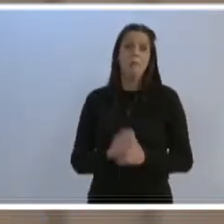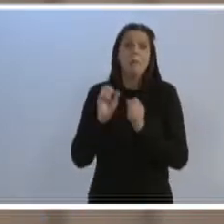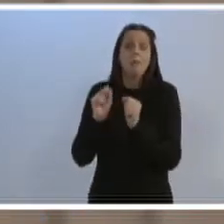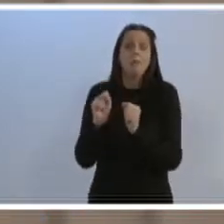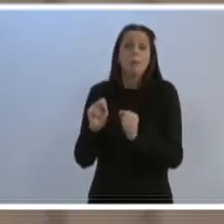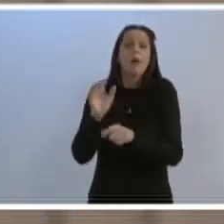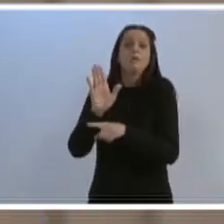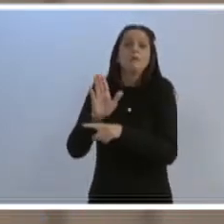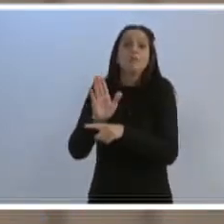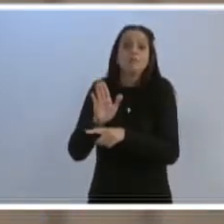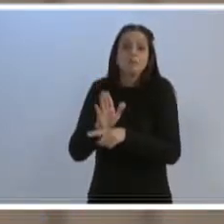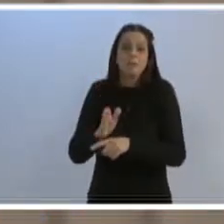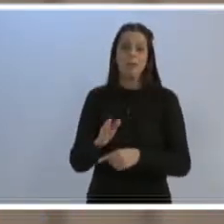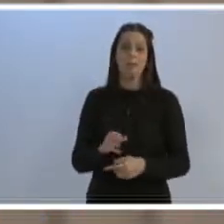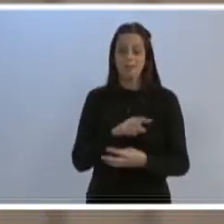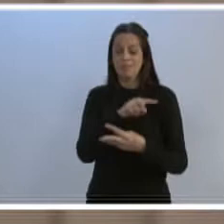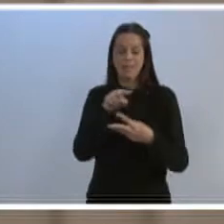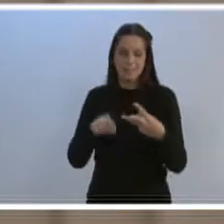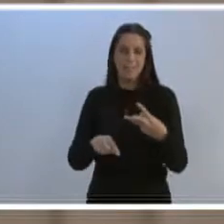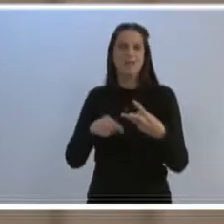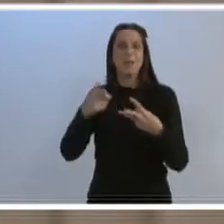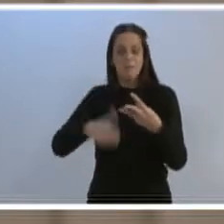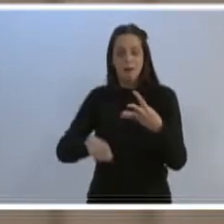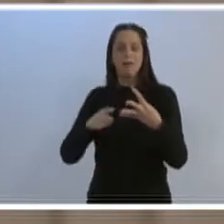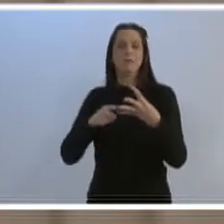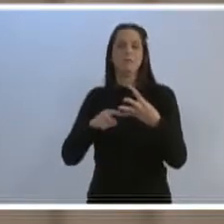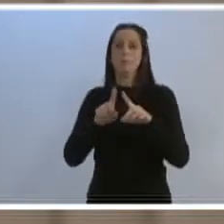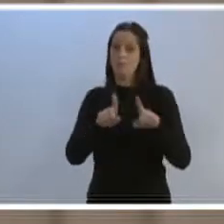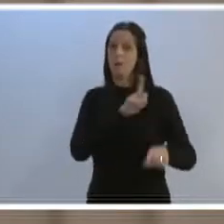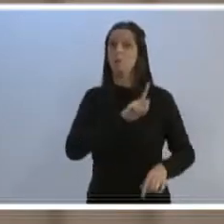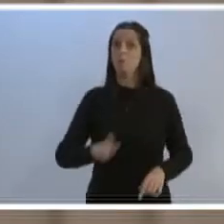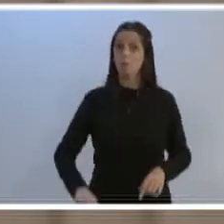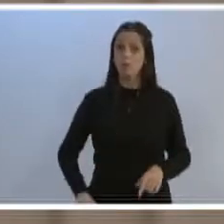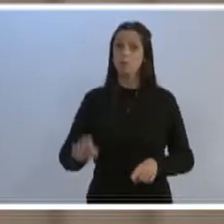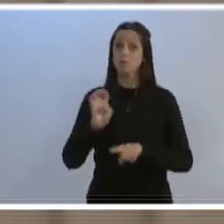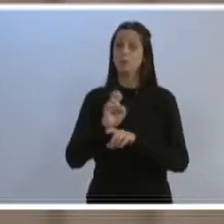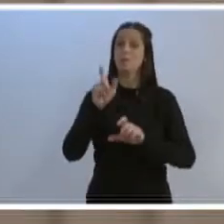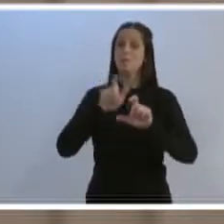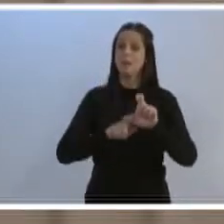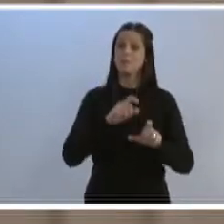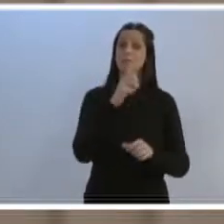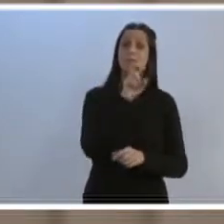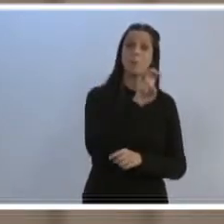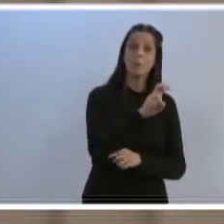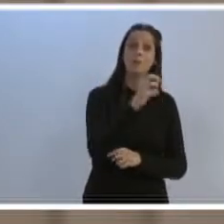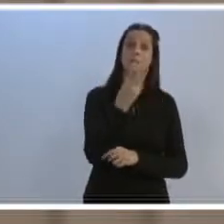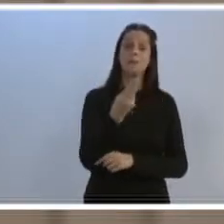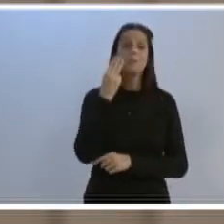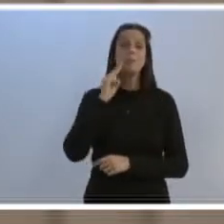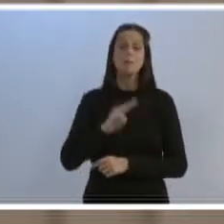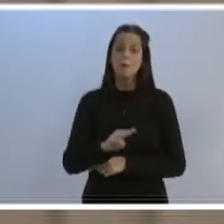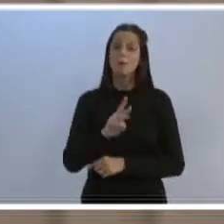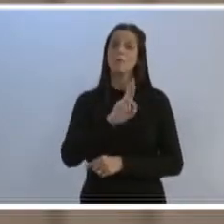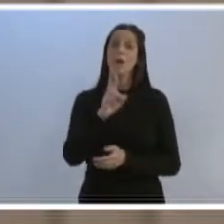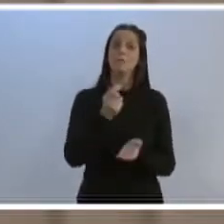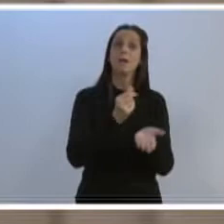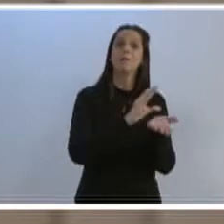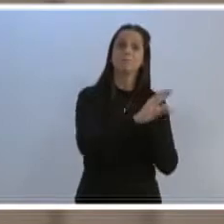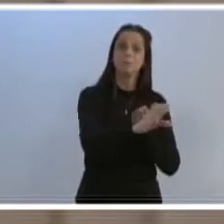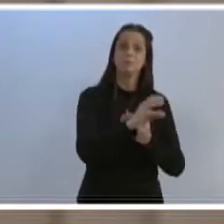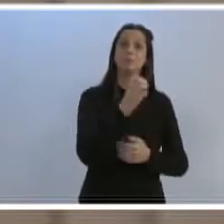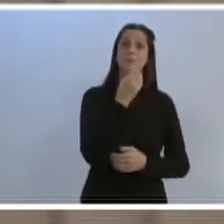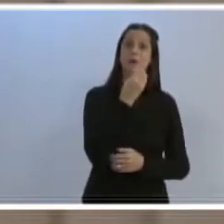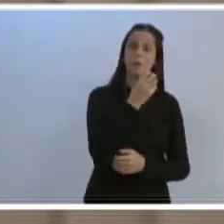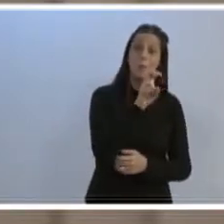reforço também junto com essa que está vindo então é complicado o governo estadual r 53 milhões de recursos de repasse atrasado o nosso município 53